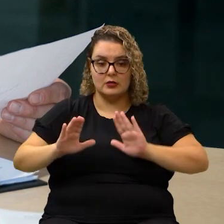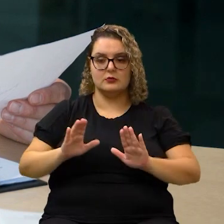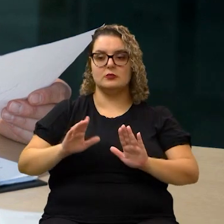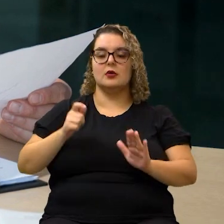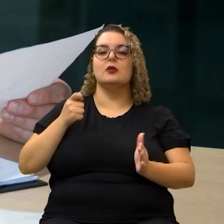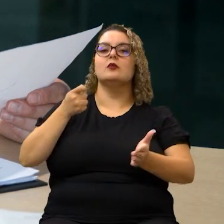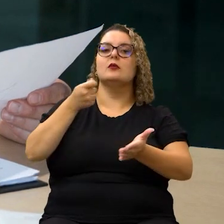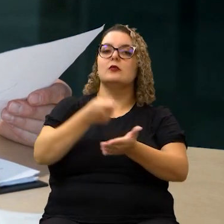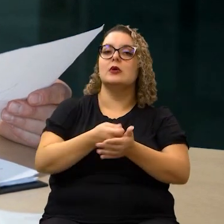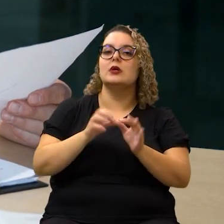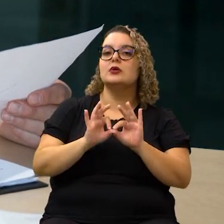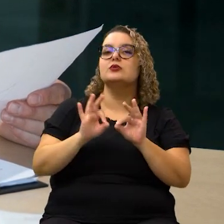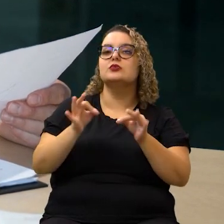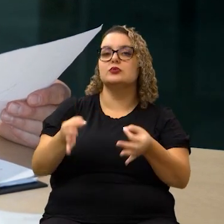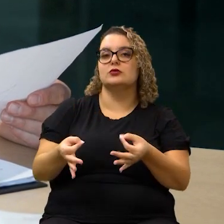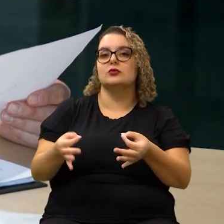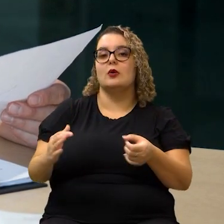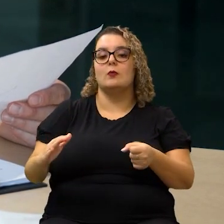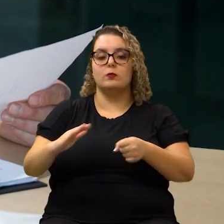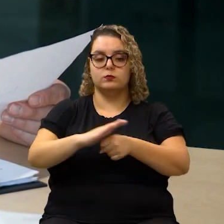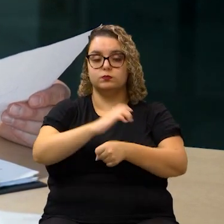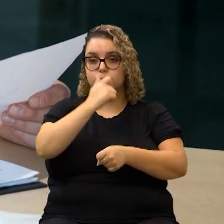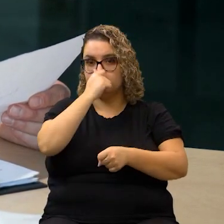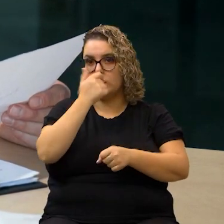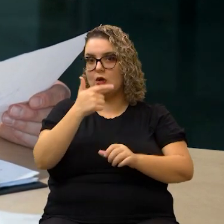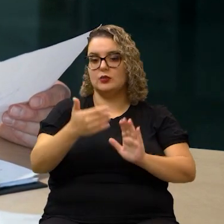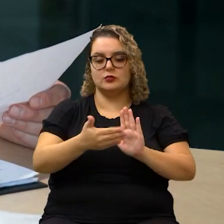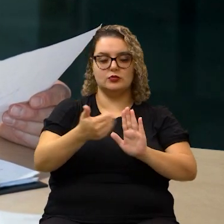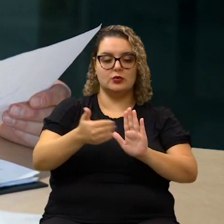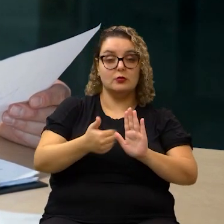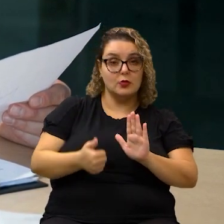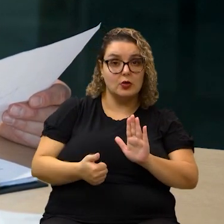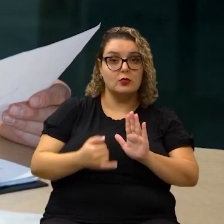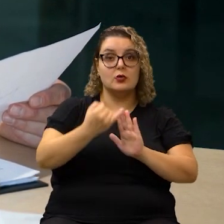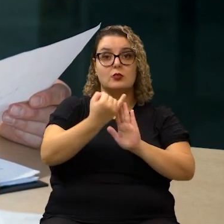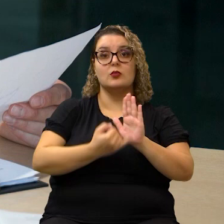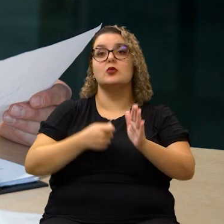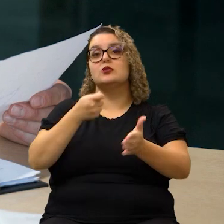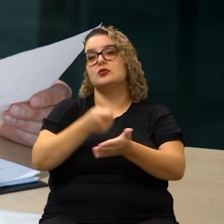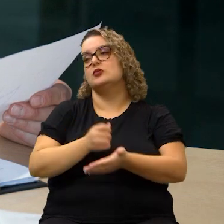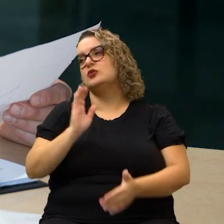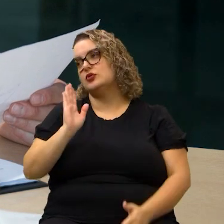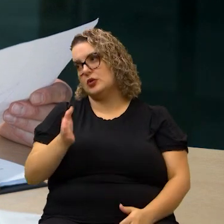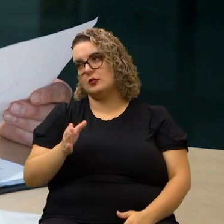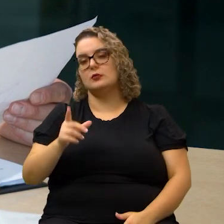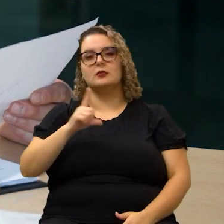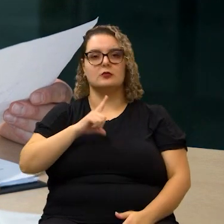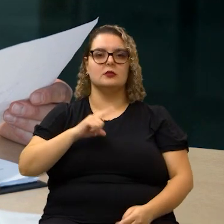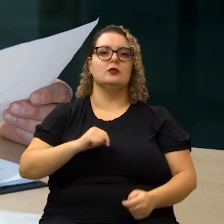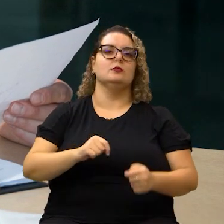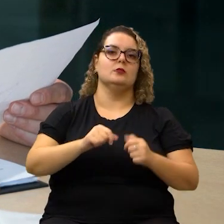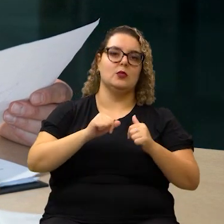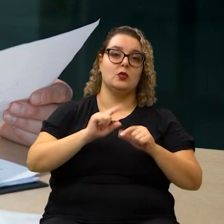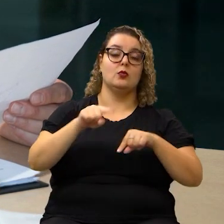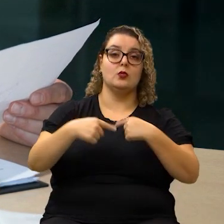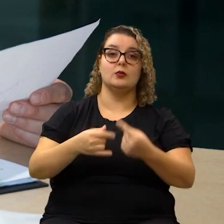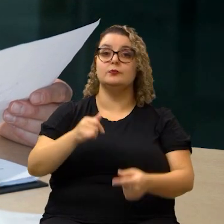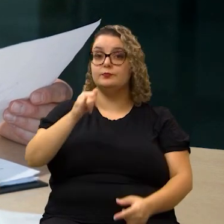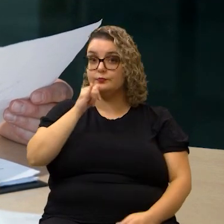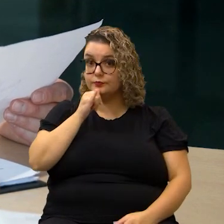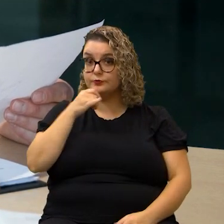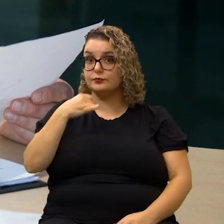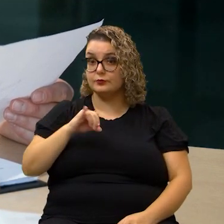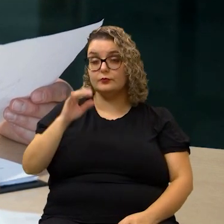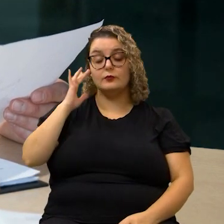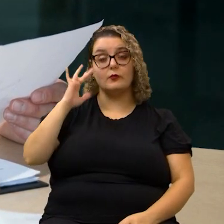vai acabar pagando o simples cheio, sem descontar aquele imposto que já foi pago. Então você tem esse benefício. Um outro exemplo,